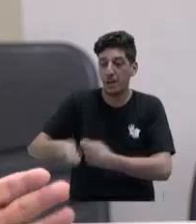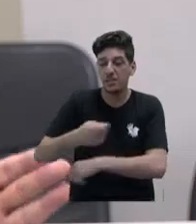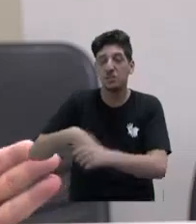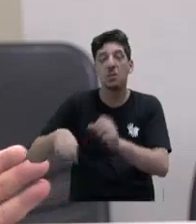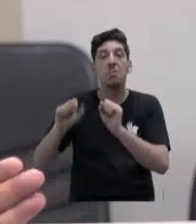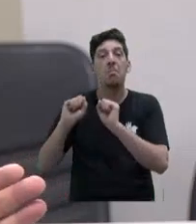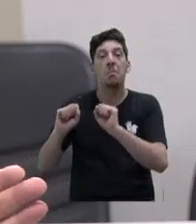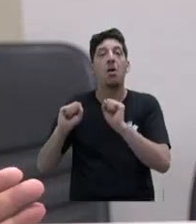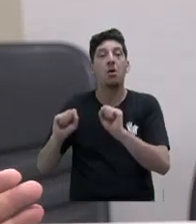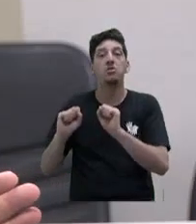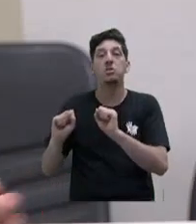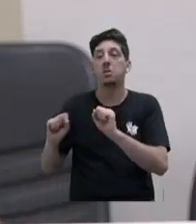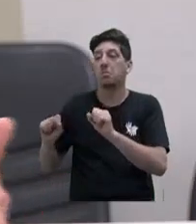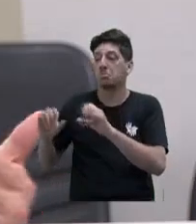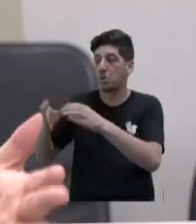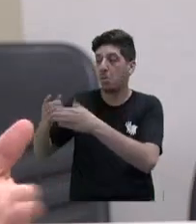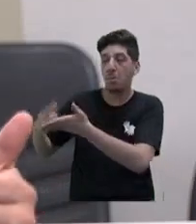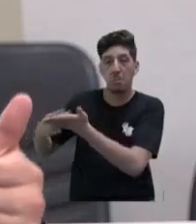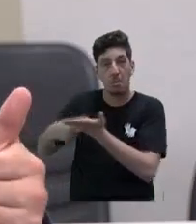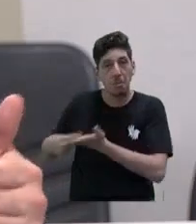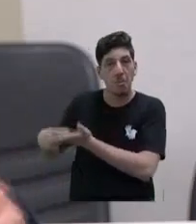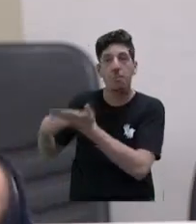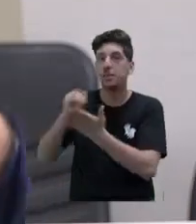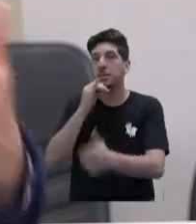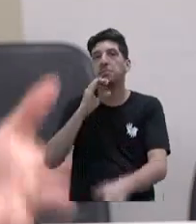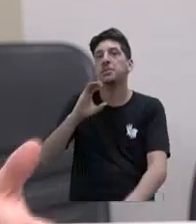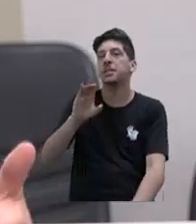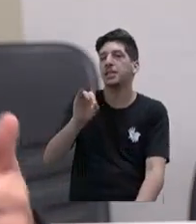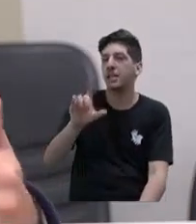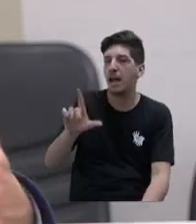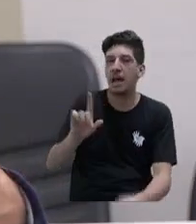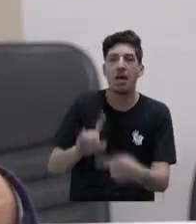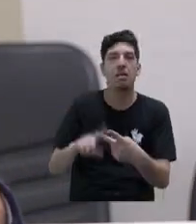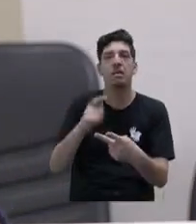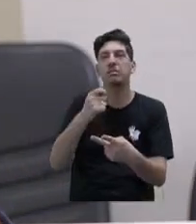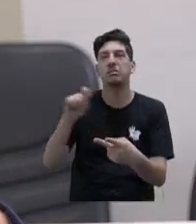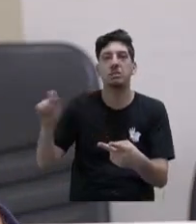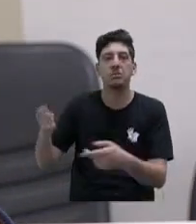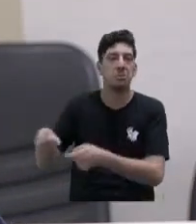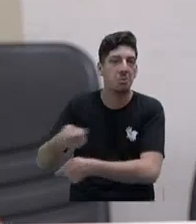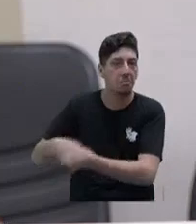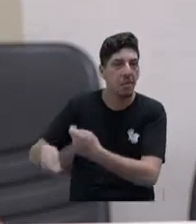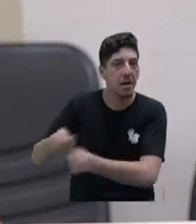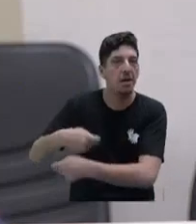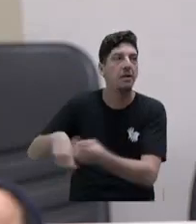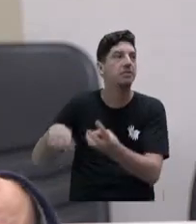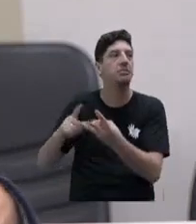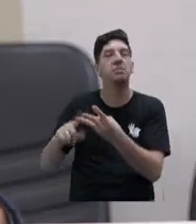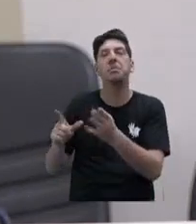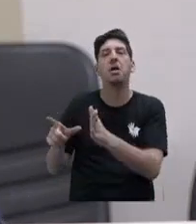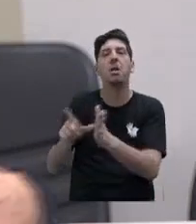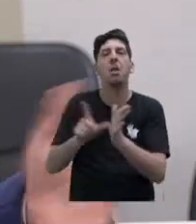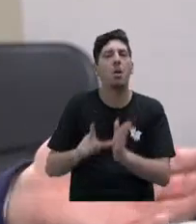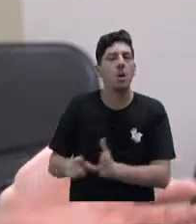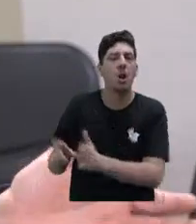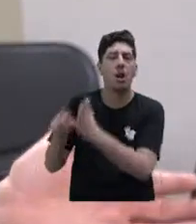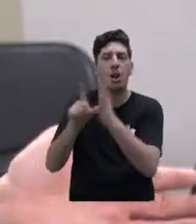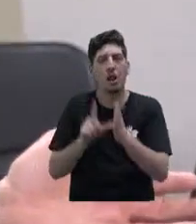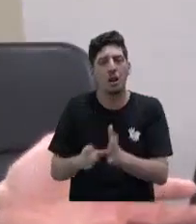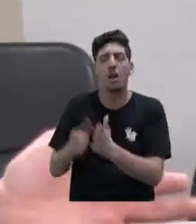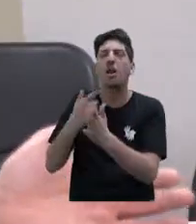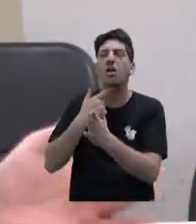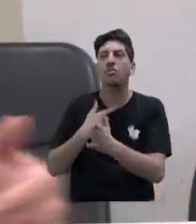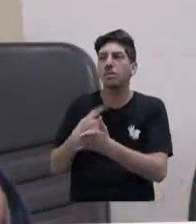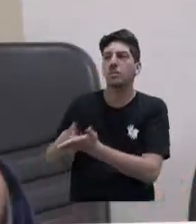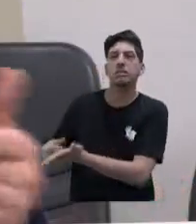juntar e, por exemplo, uma CDL, uma associação comercial, ou comércios que queiram se